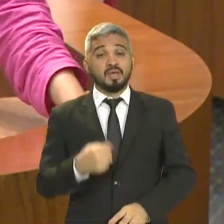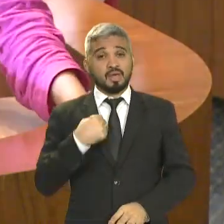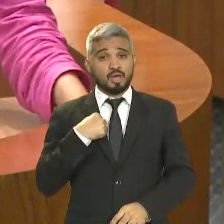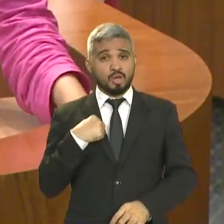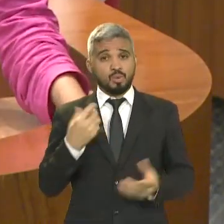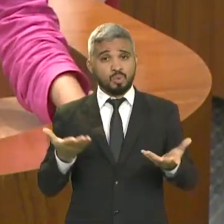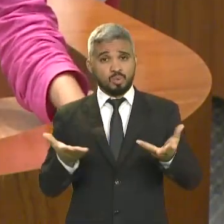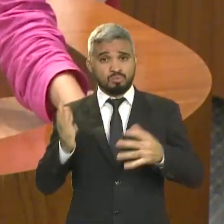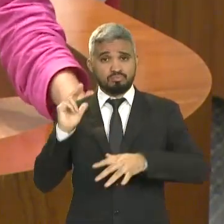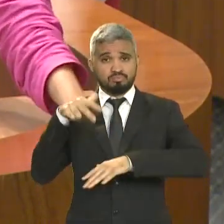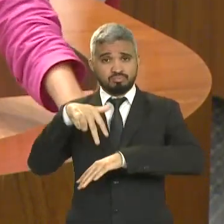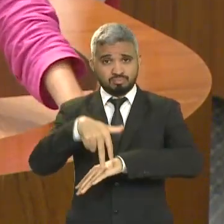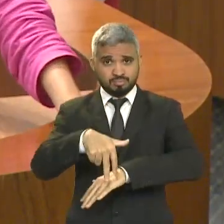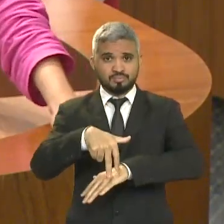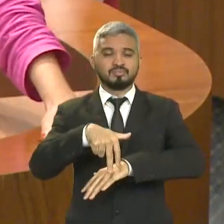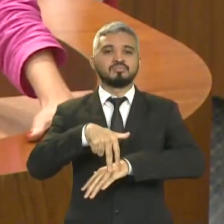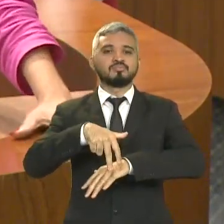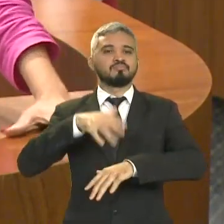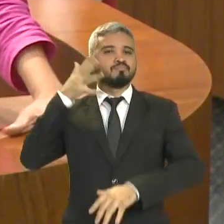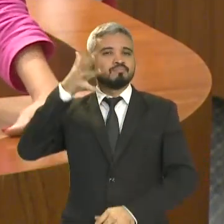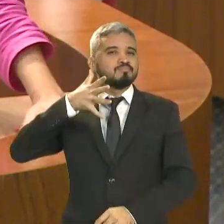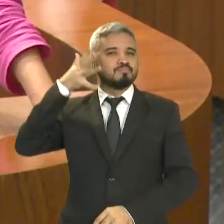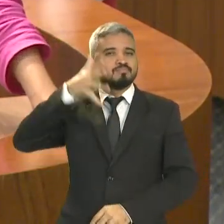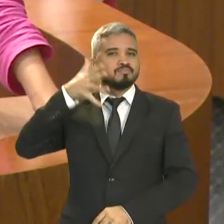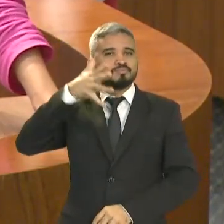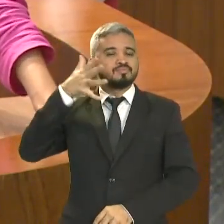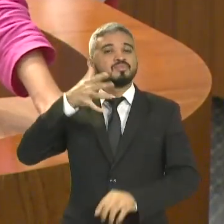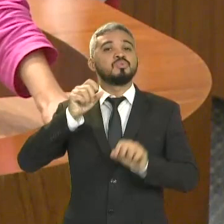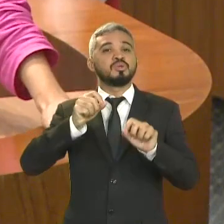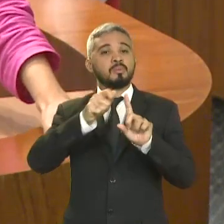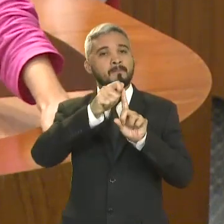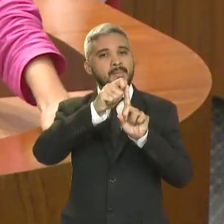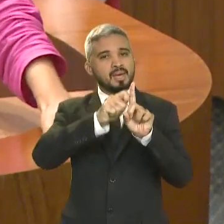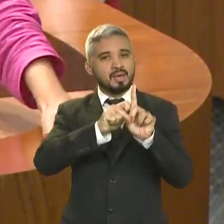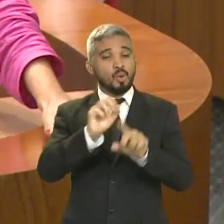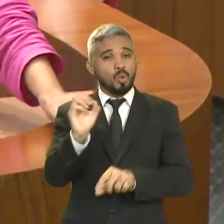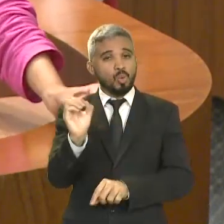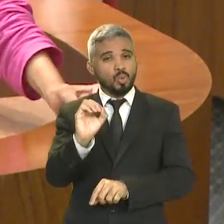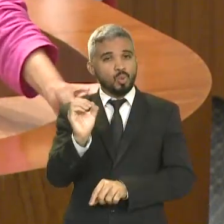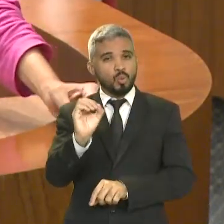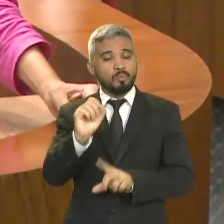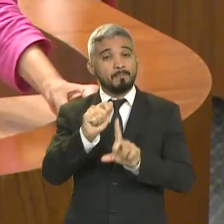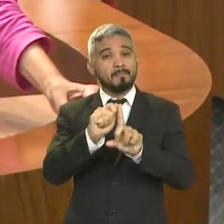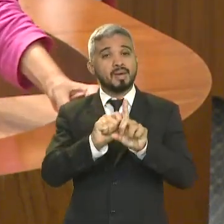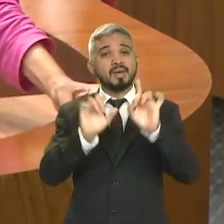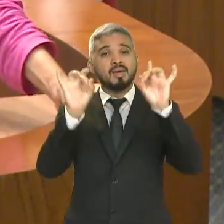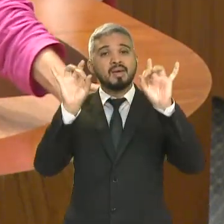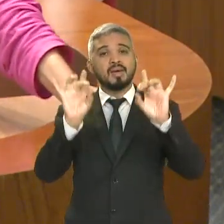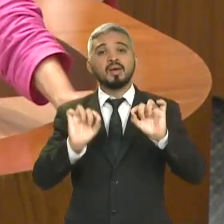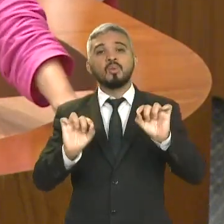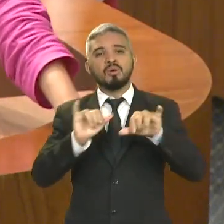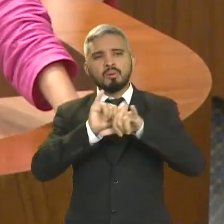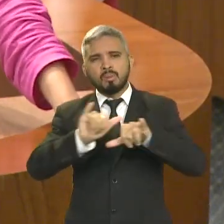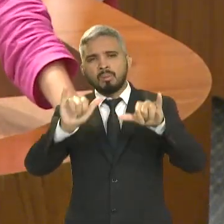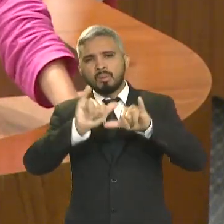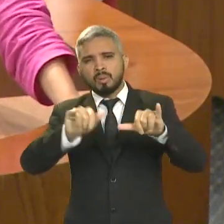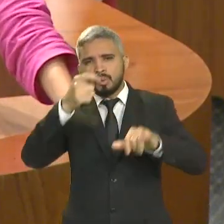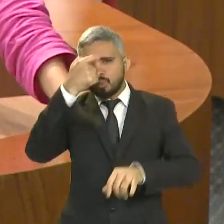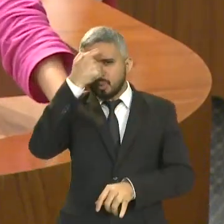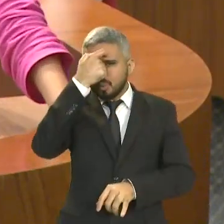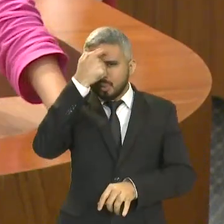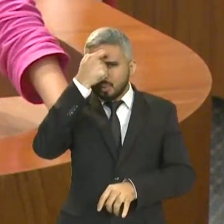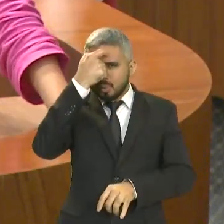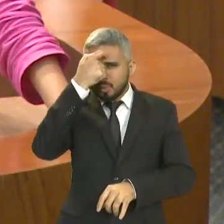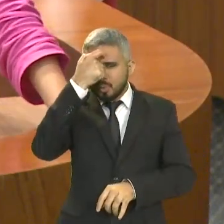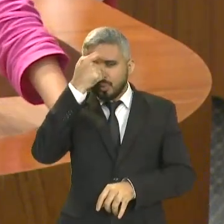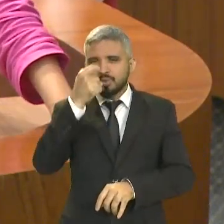esse importante mês de conscientização, que é o mês de Outubro Rosa. Um mês de prevenção, um mês onde nós chamamos a atenção